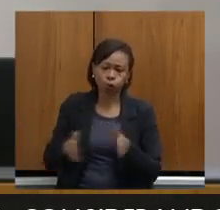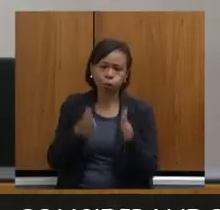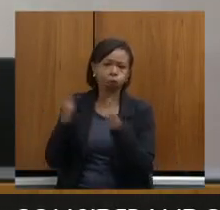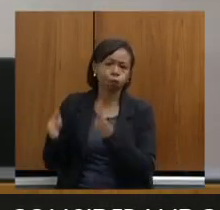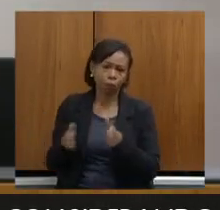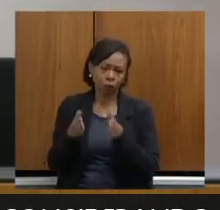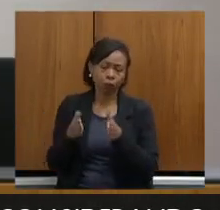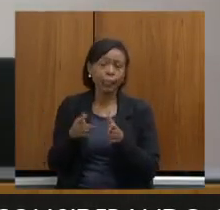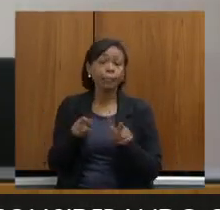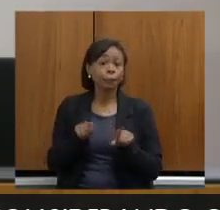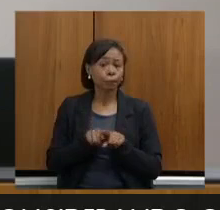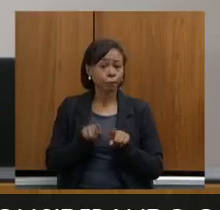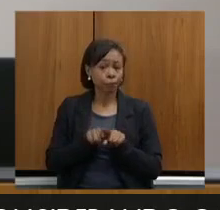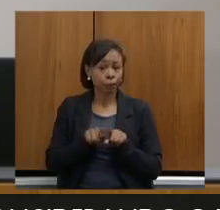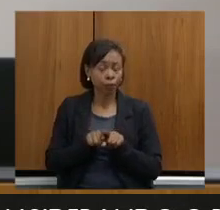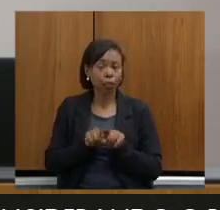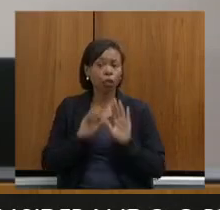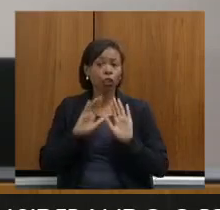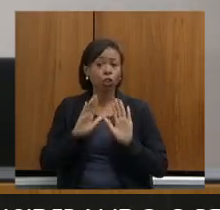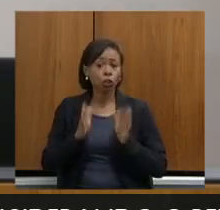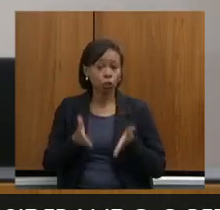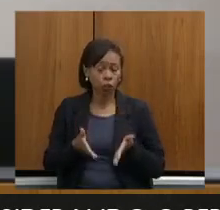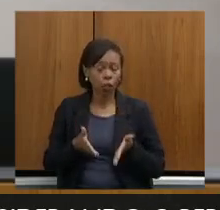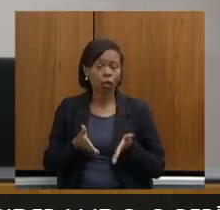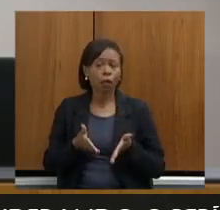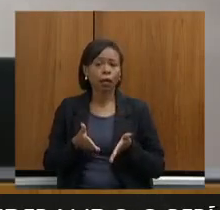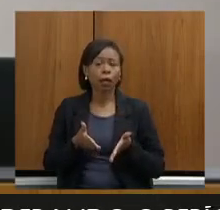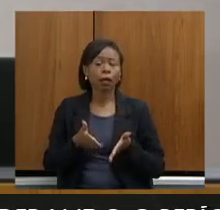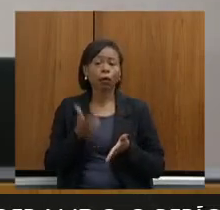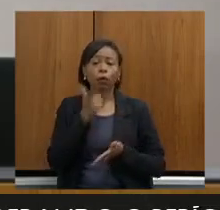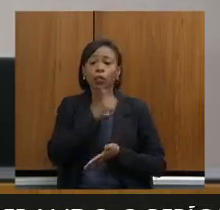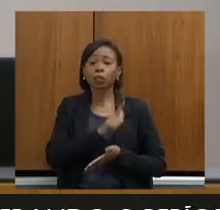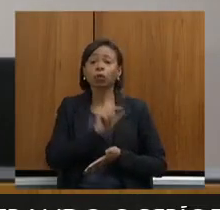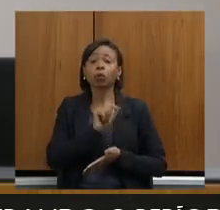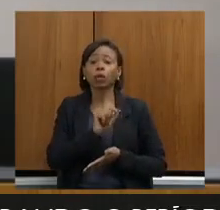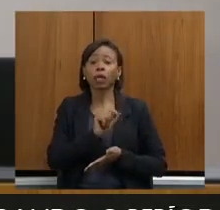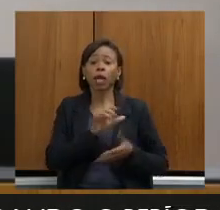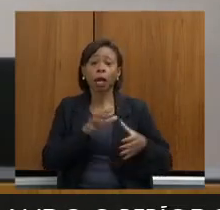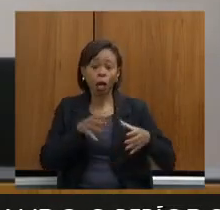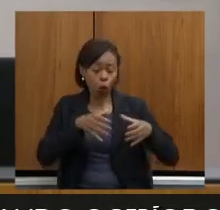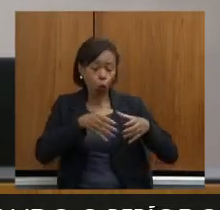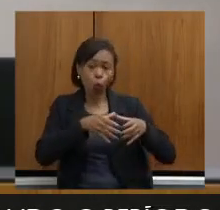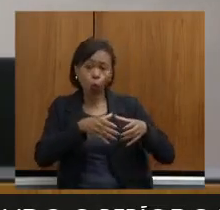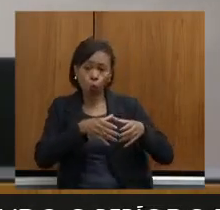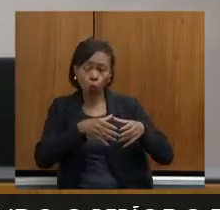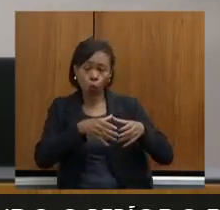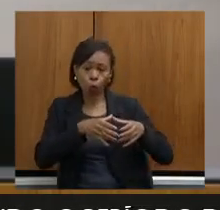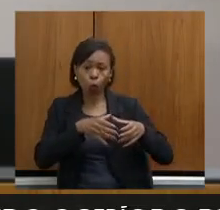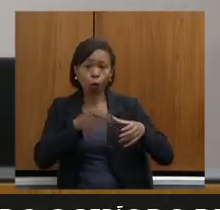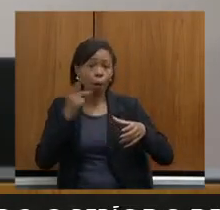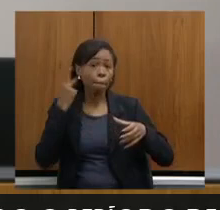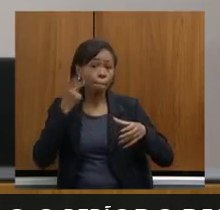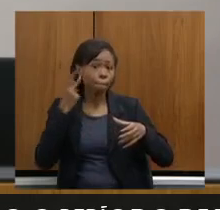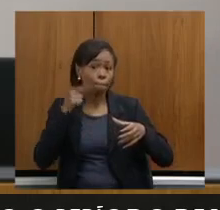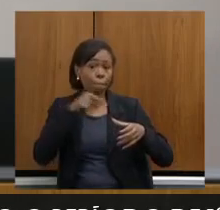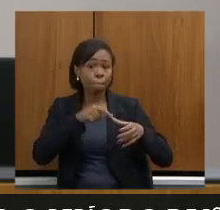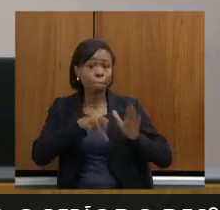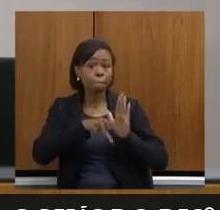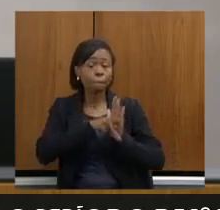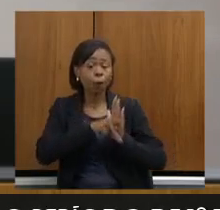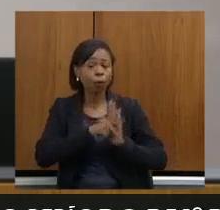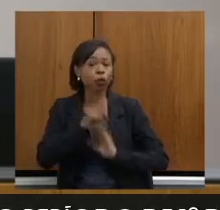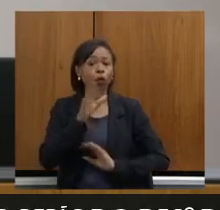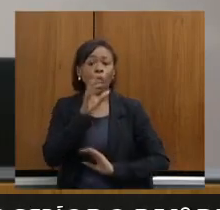também é a questão da frente pagar metade do leite e ontem secretário nós tivemos em